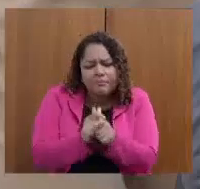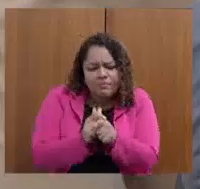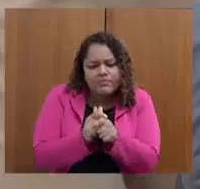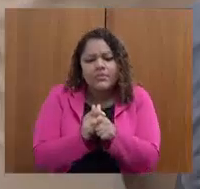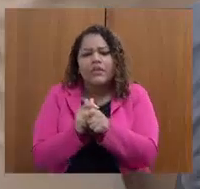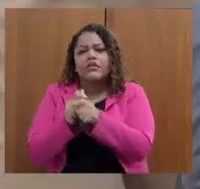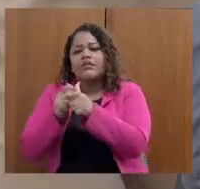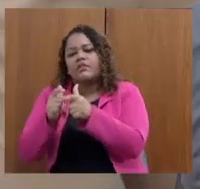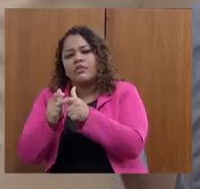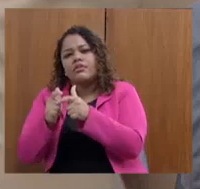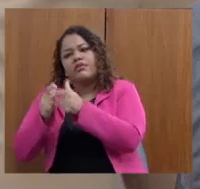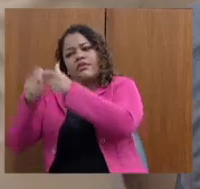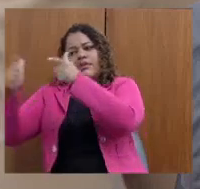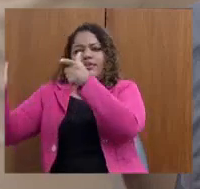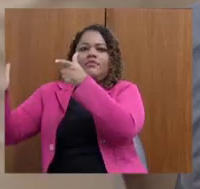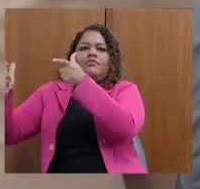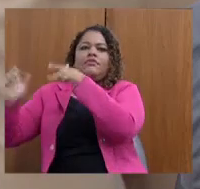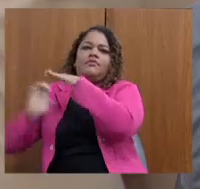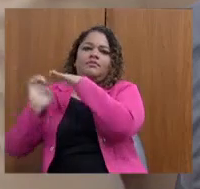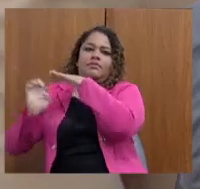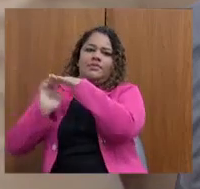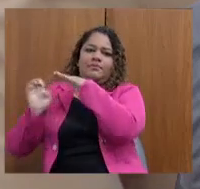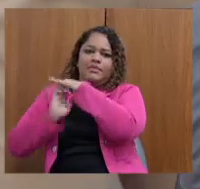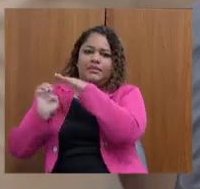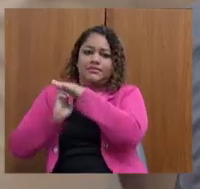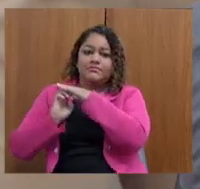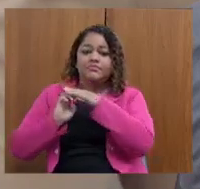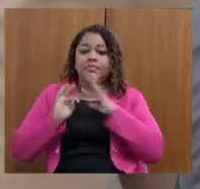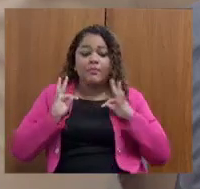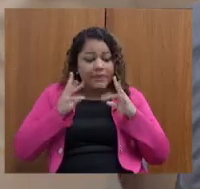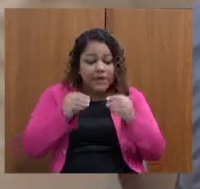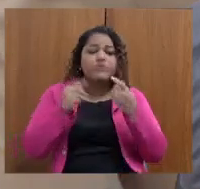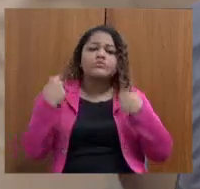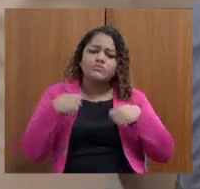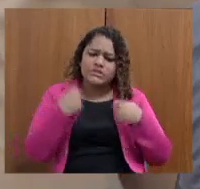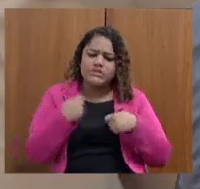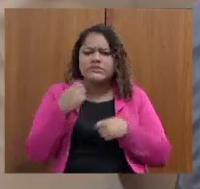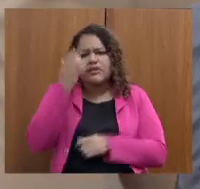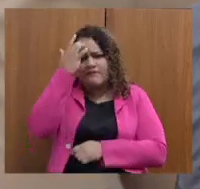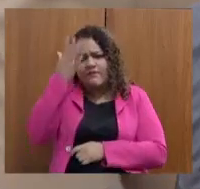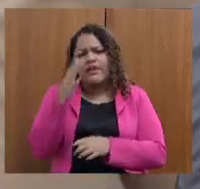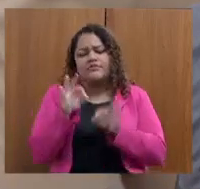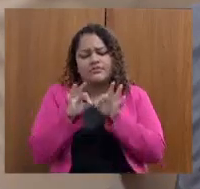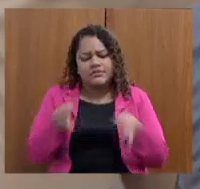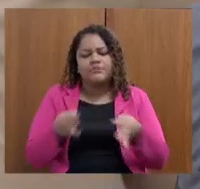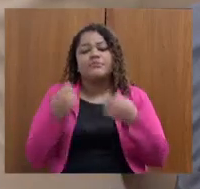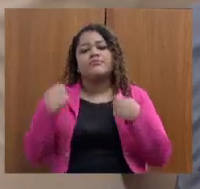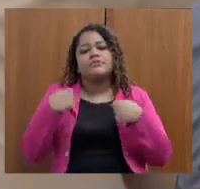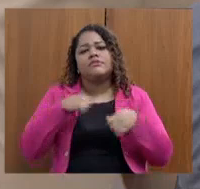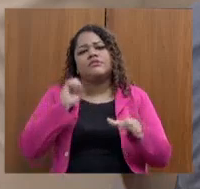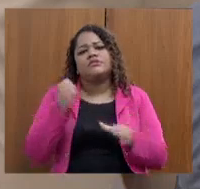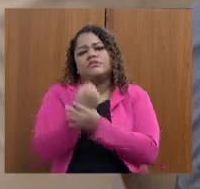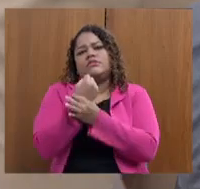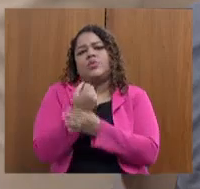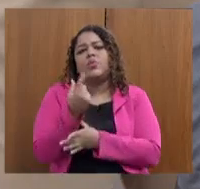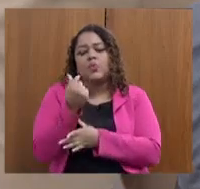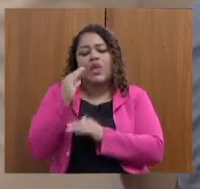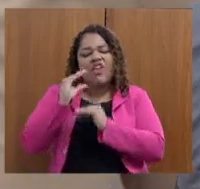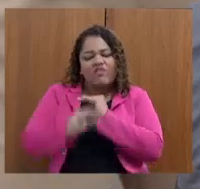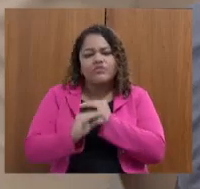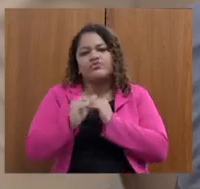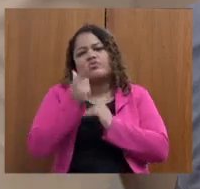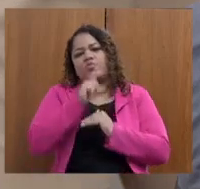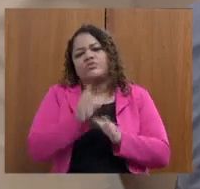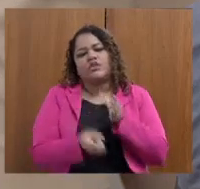e da grande empresa para todos esses tem que ser simples tem que ser fácil tem que ser seguro investir e